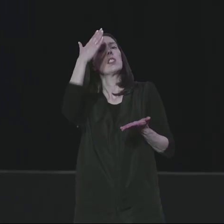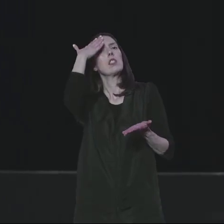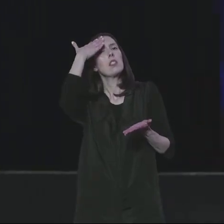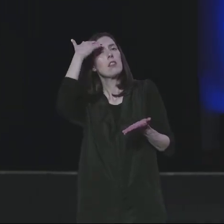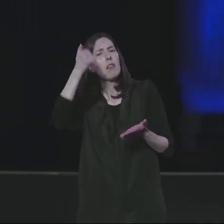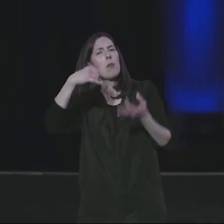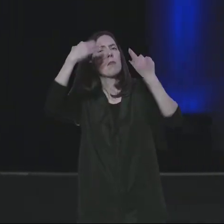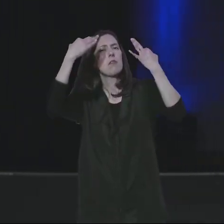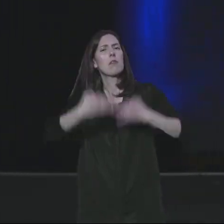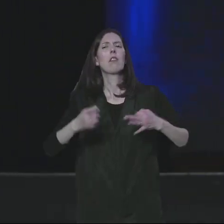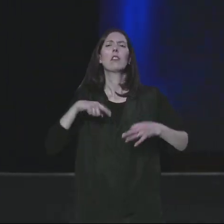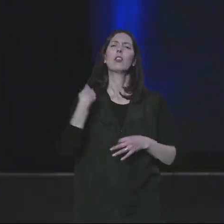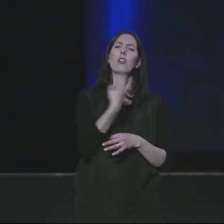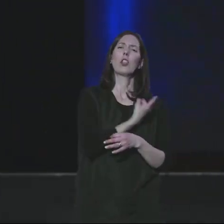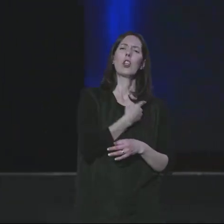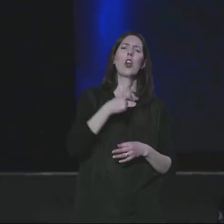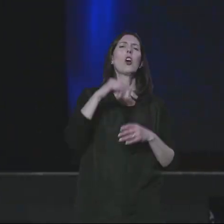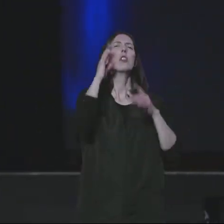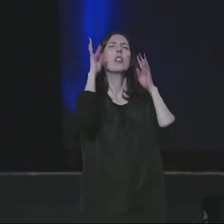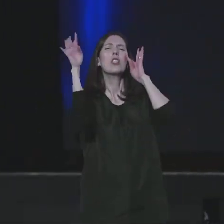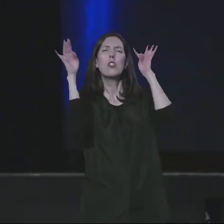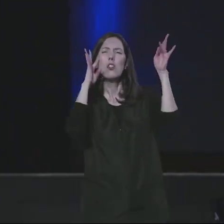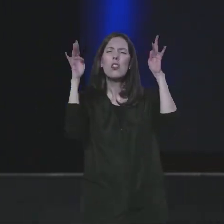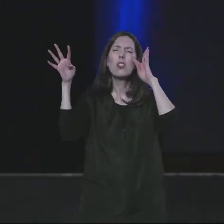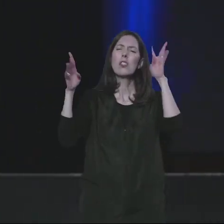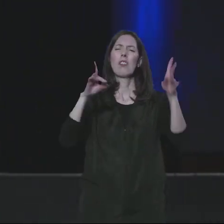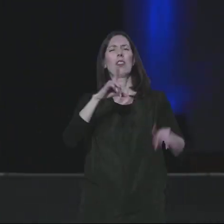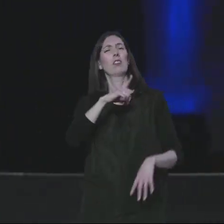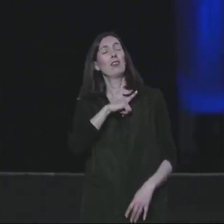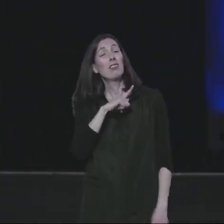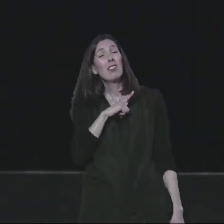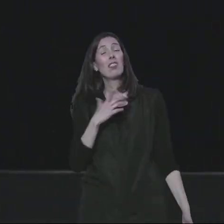podemos ser distraídos durante a corrida,